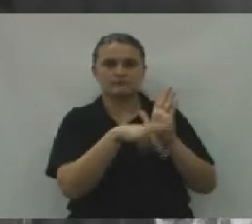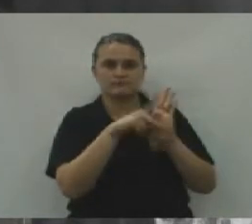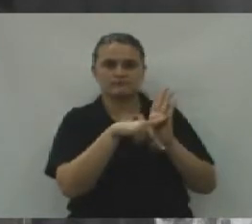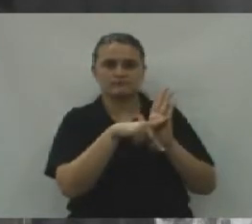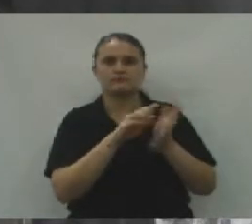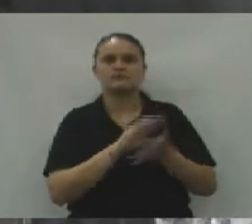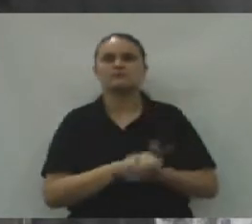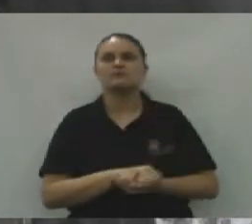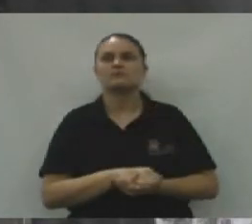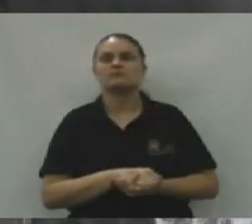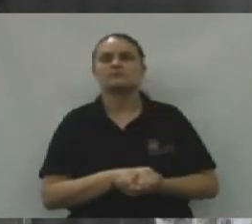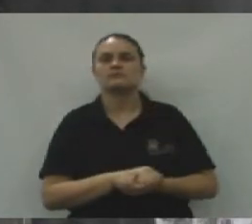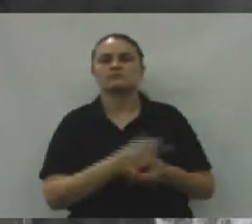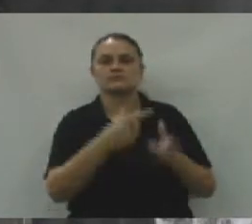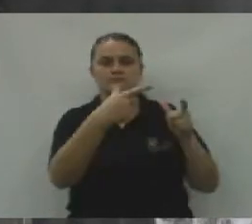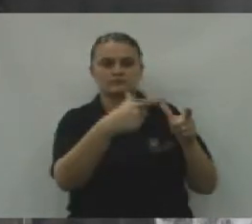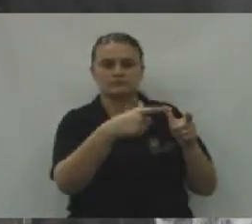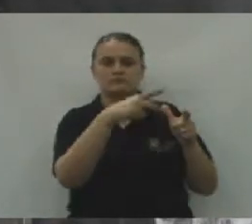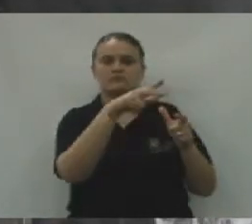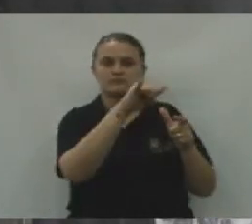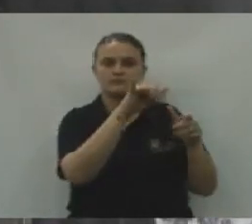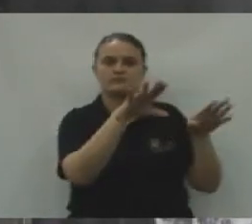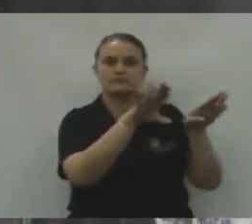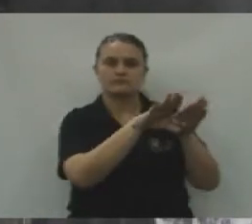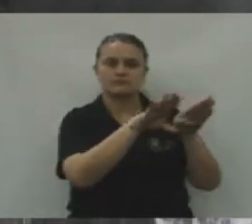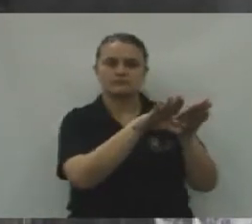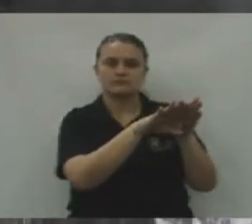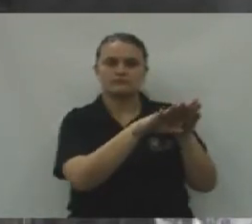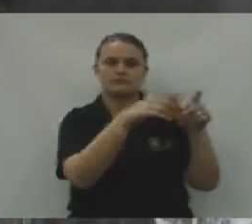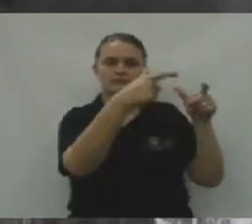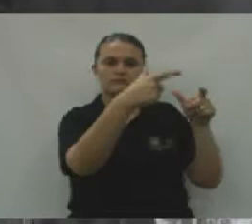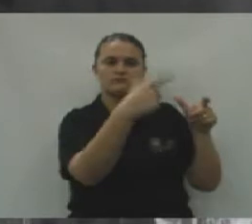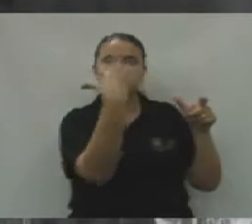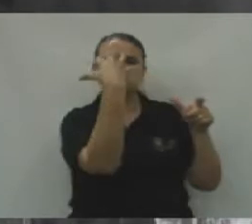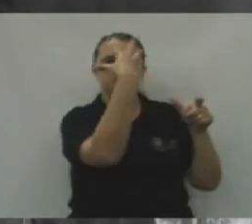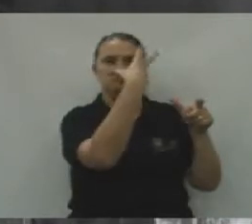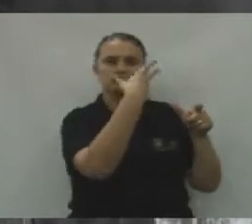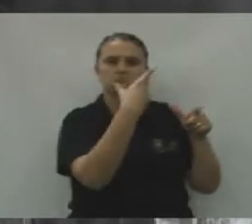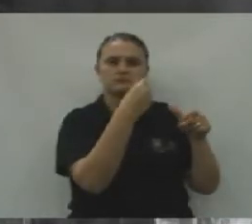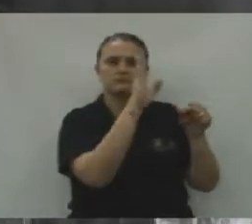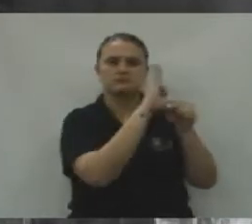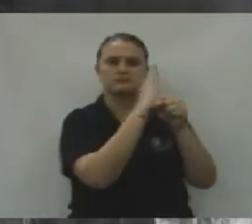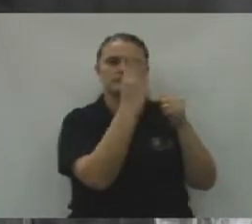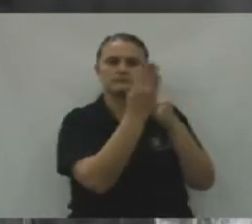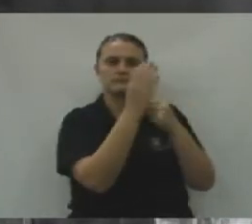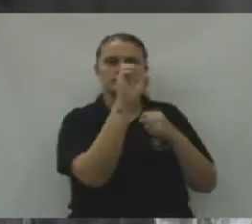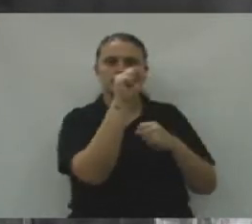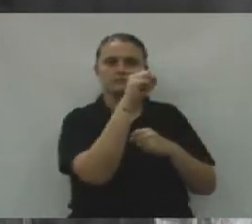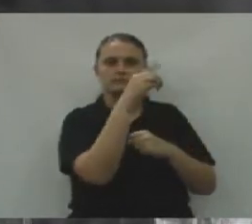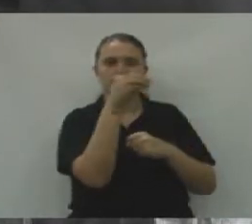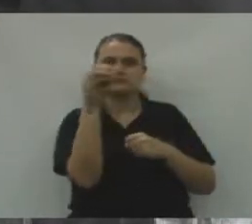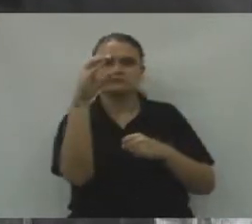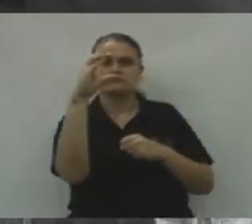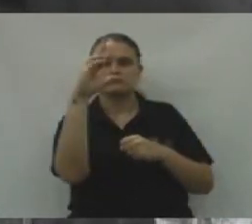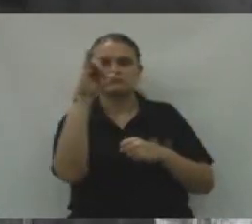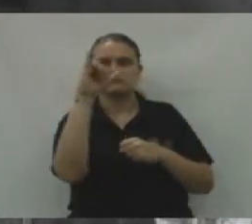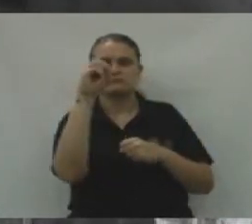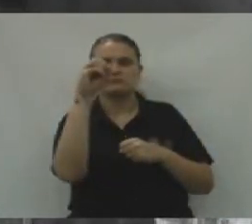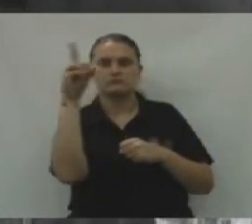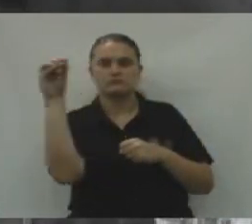Então, aquele lugar passará também a ser um cartão postal do distrito de São Cristóvão, com certeza